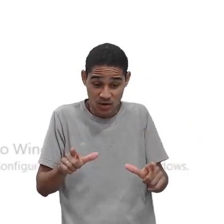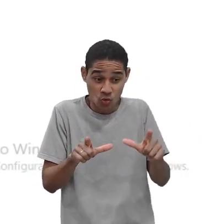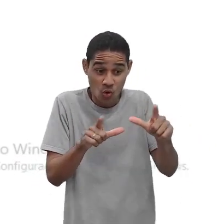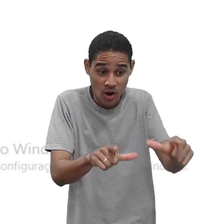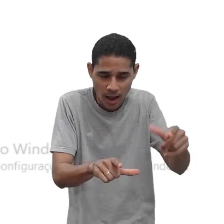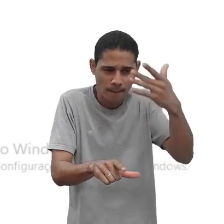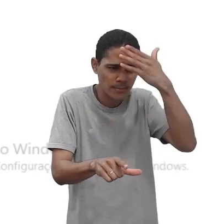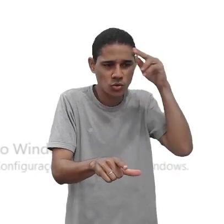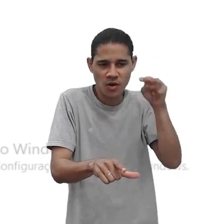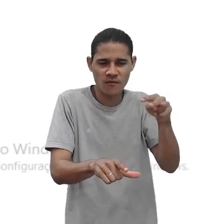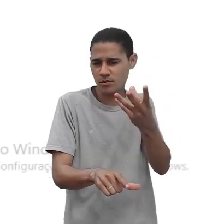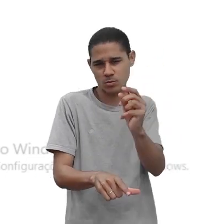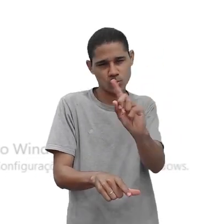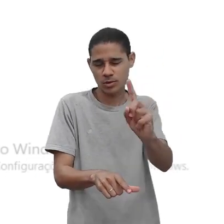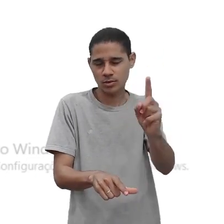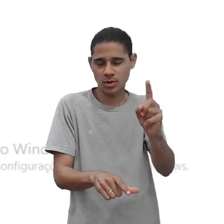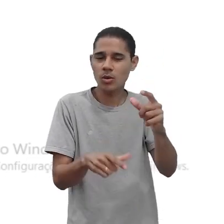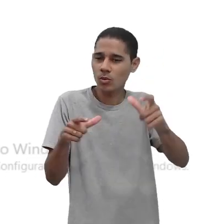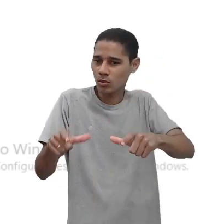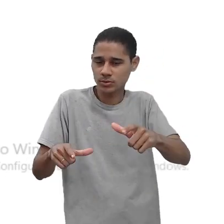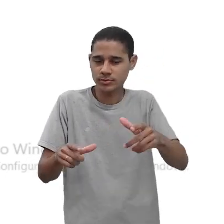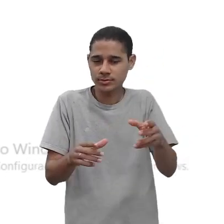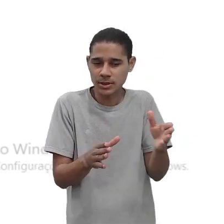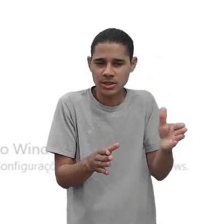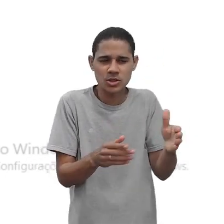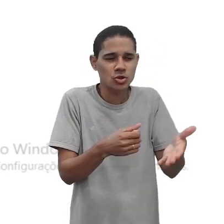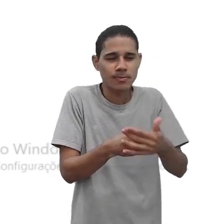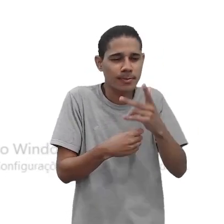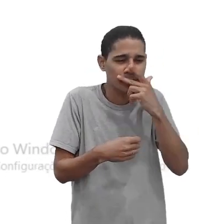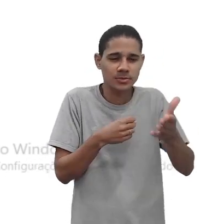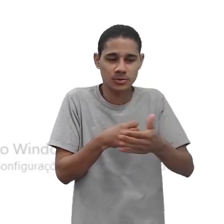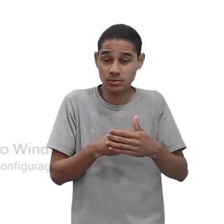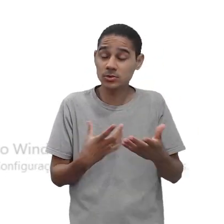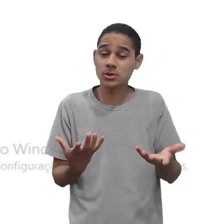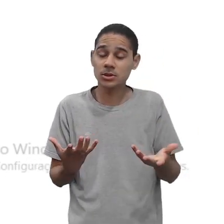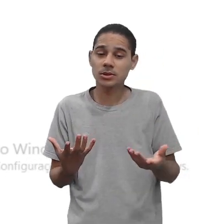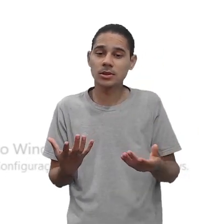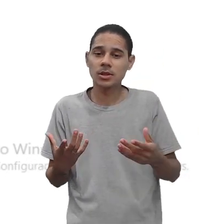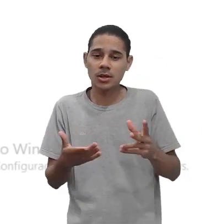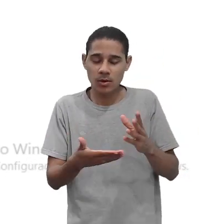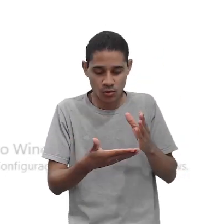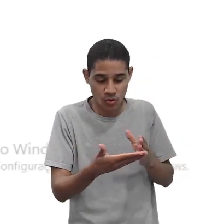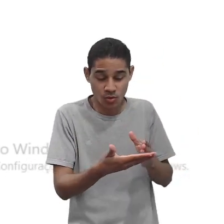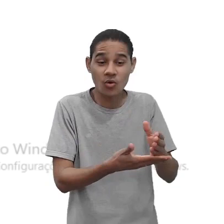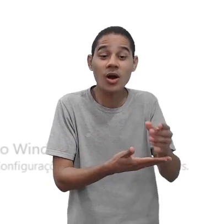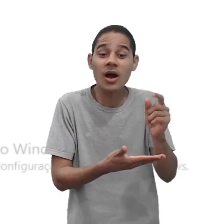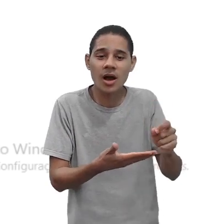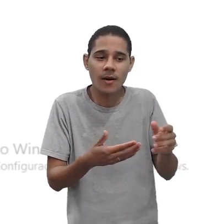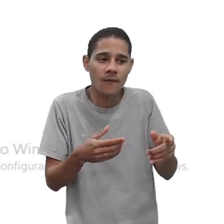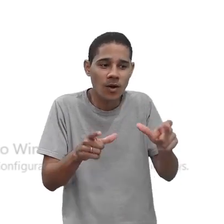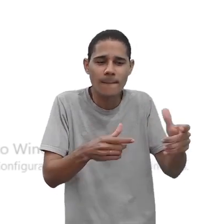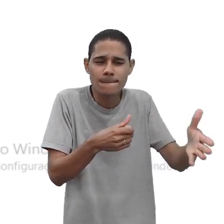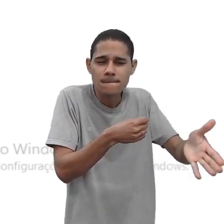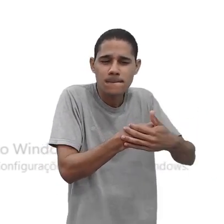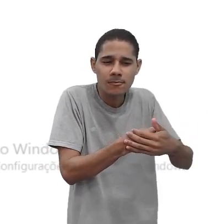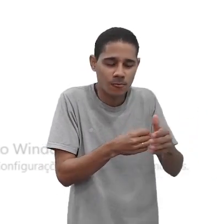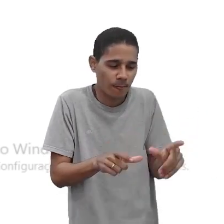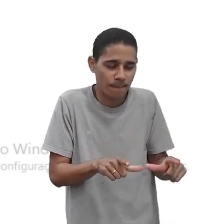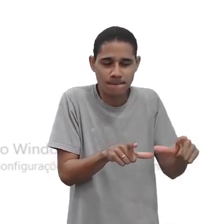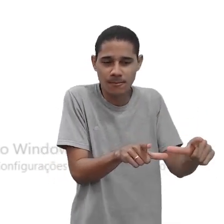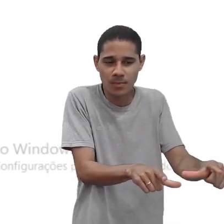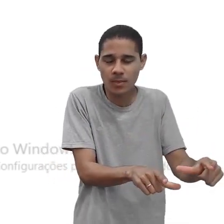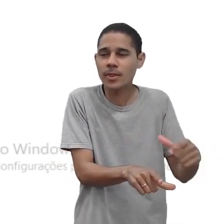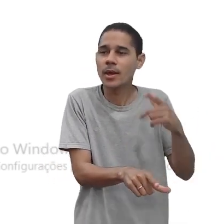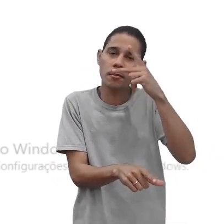gente estiver no ambiente. A gente precisa colocar esses recortes nos lugares mais escondidos, onde a gente de repente